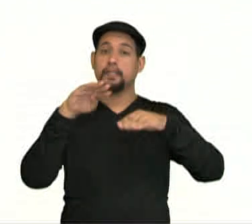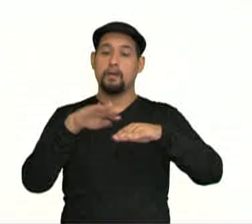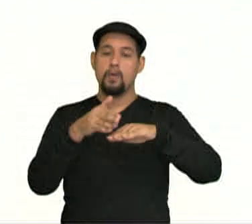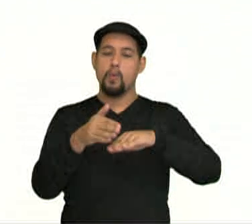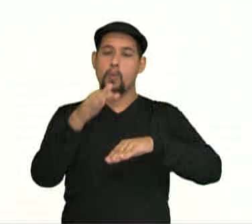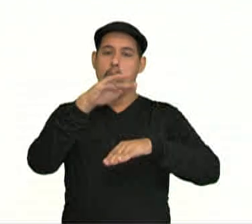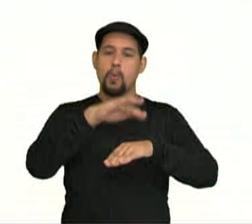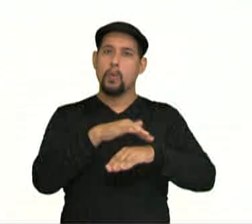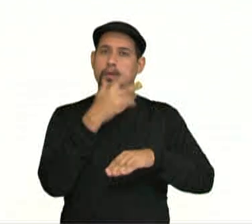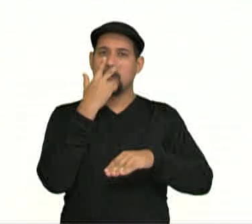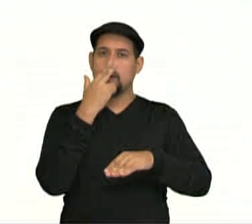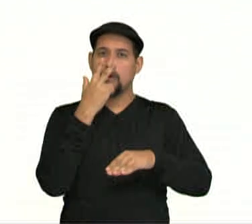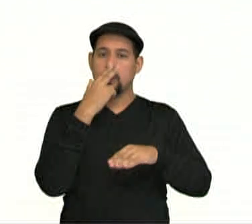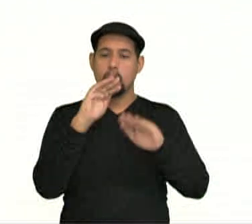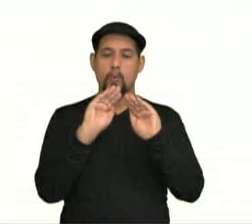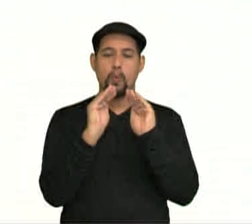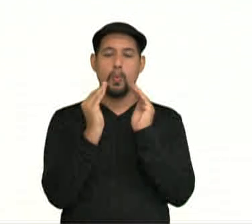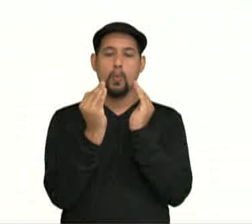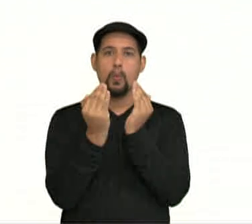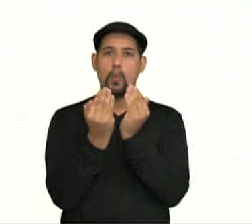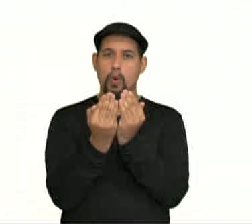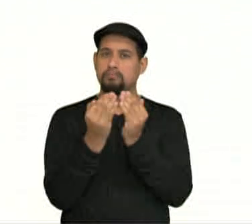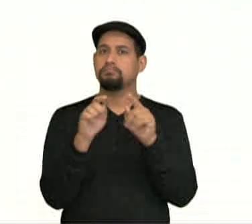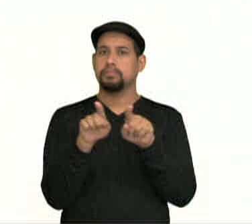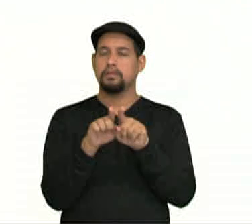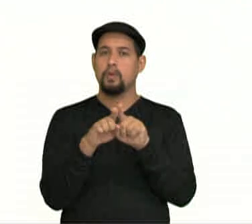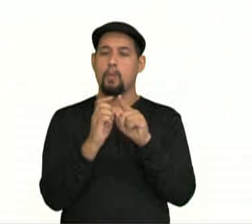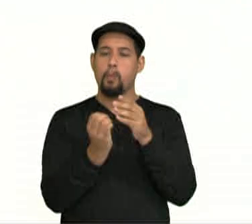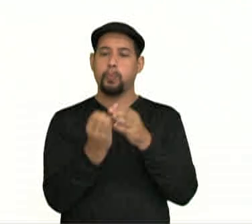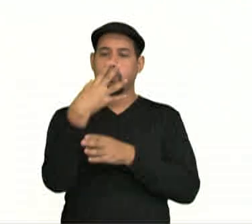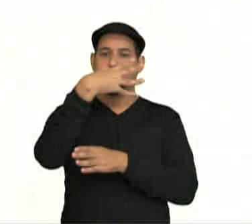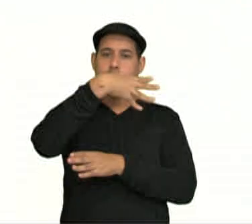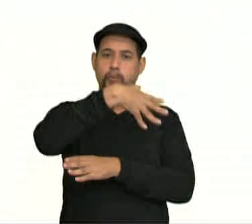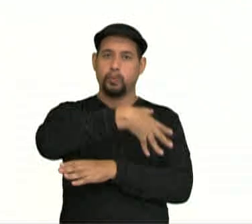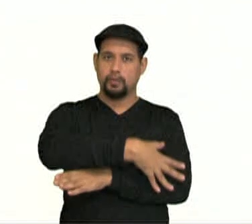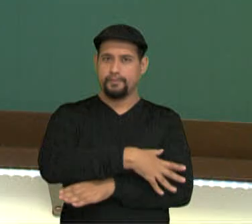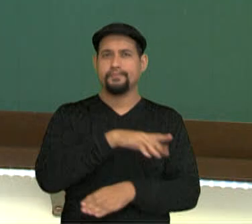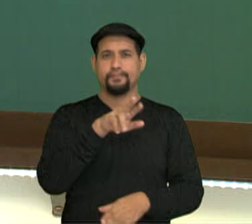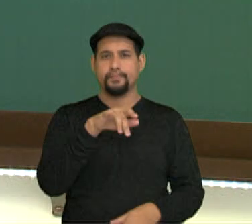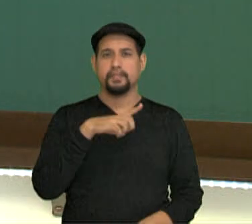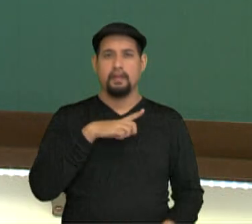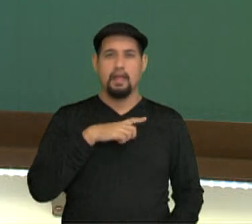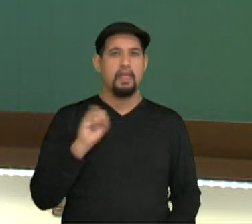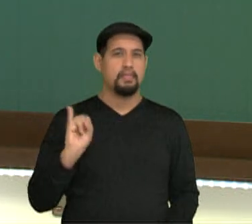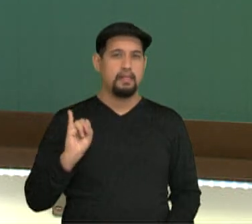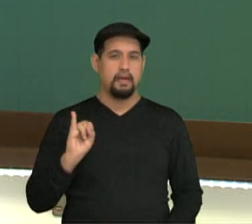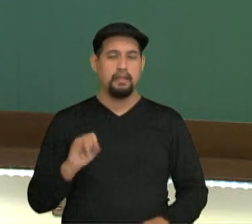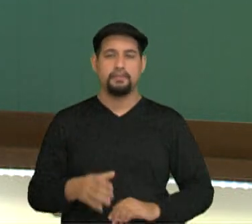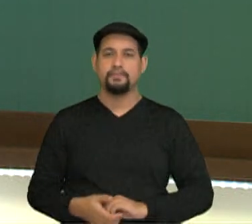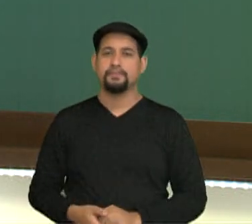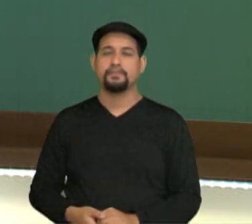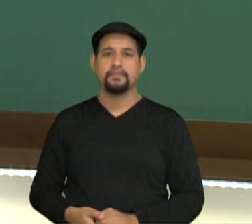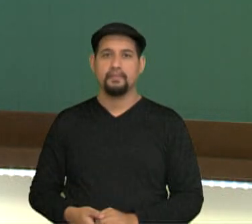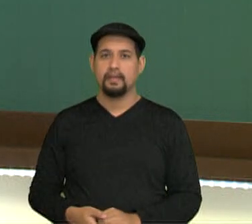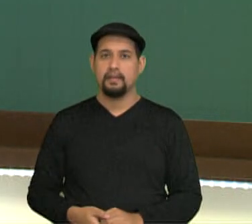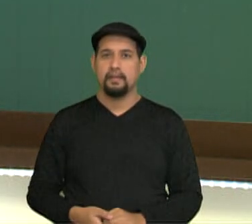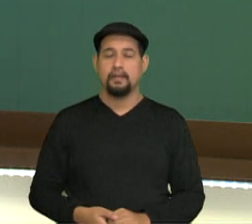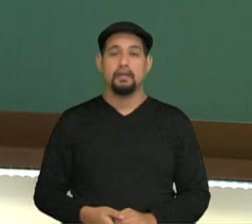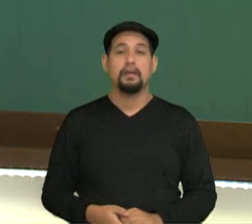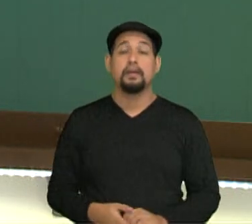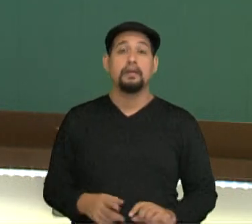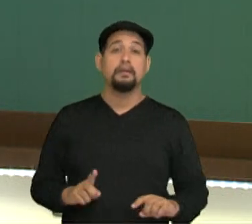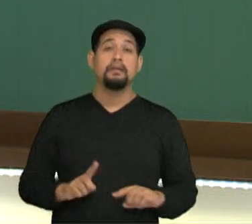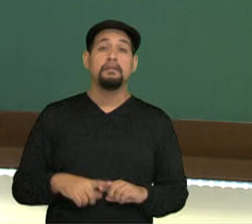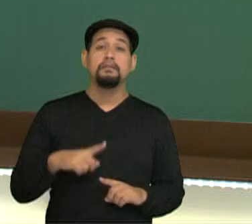de cone, ou seja, vulcões explosivos, a exemplo do que existe na Itália. E essas placas tectônicas,